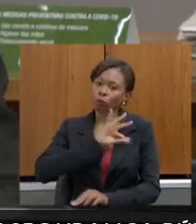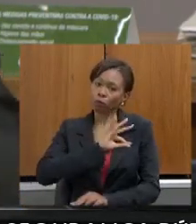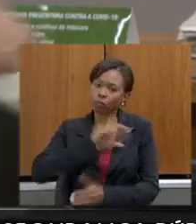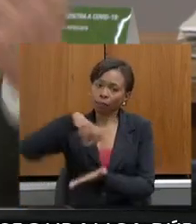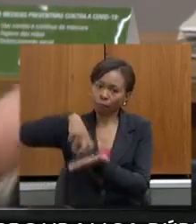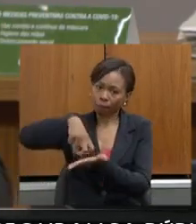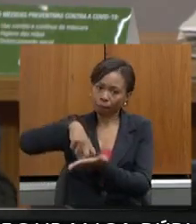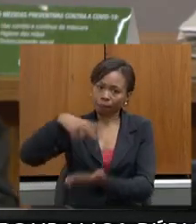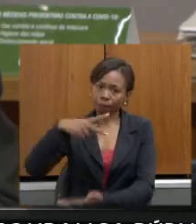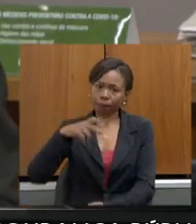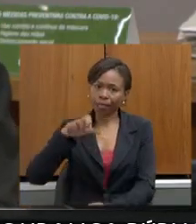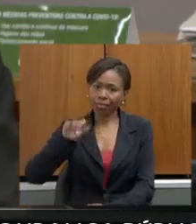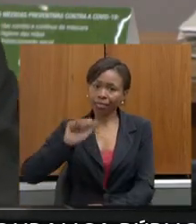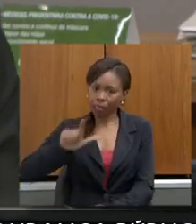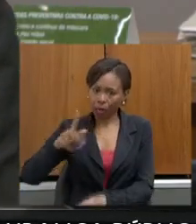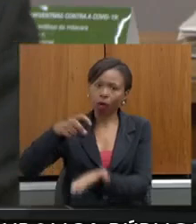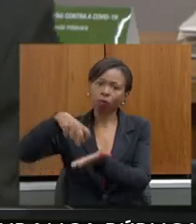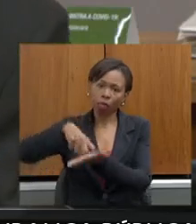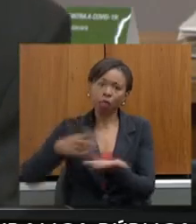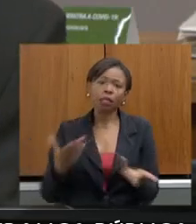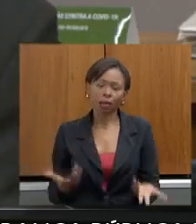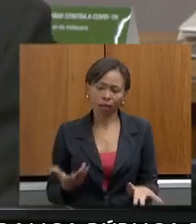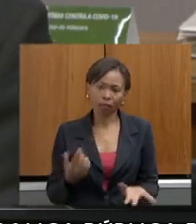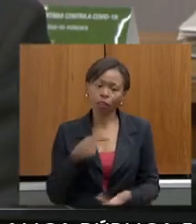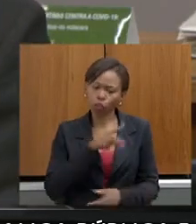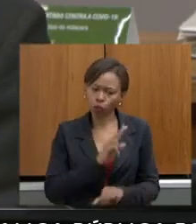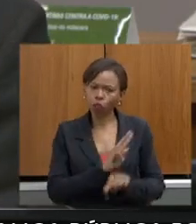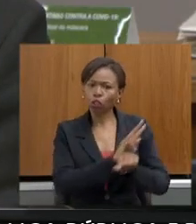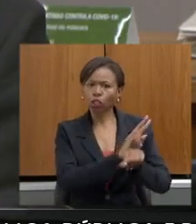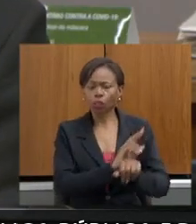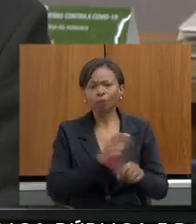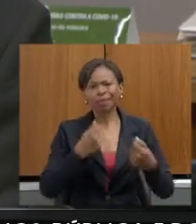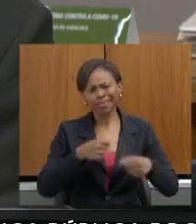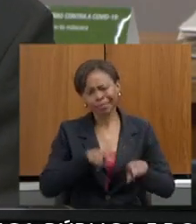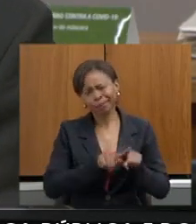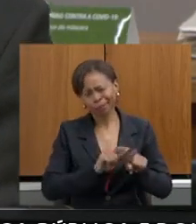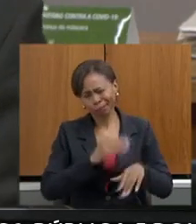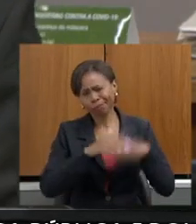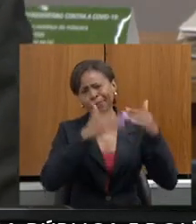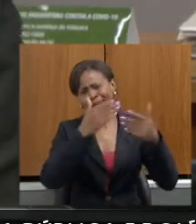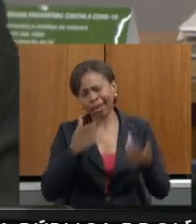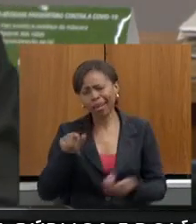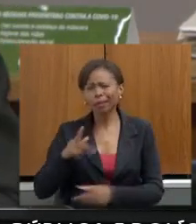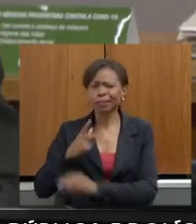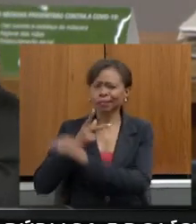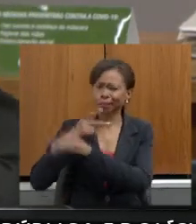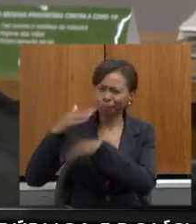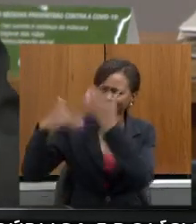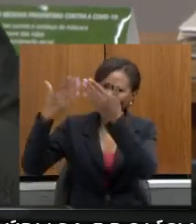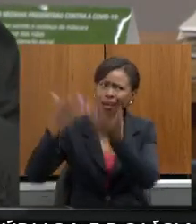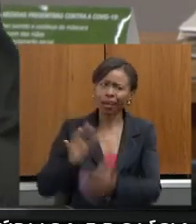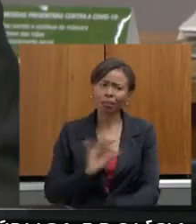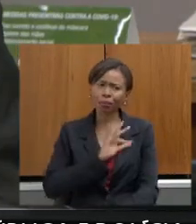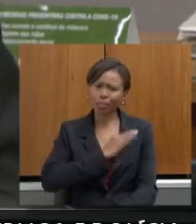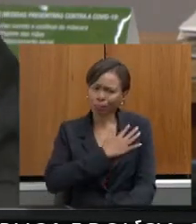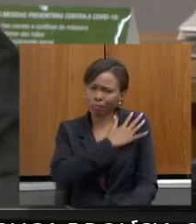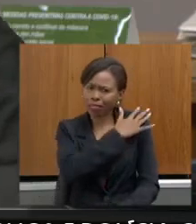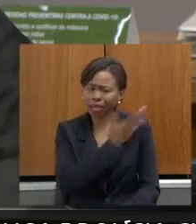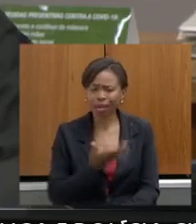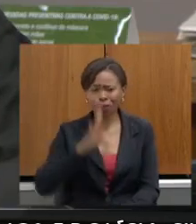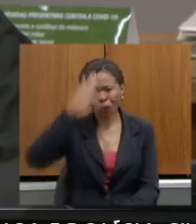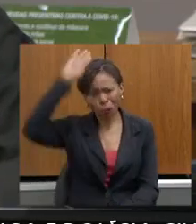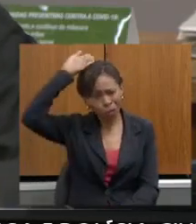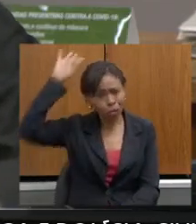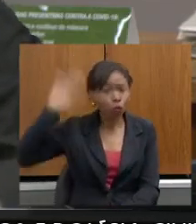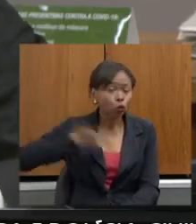e precisa melhorar também mais por isso eu também precisa melhorar por isso é militar bombeiros as